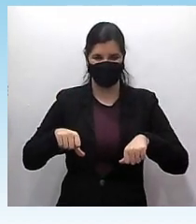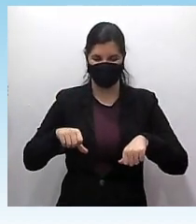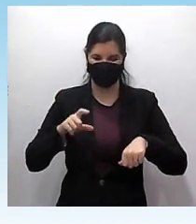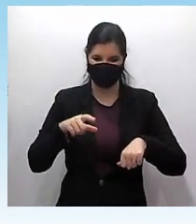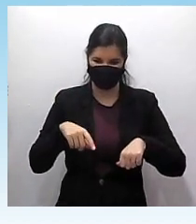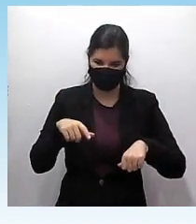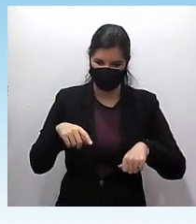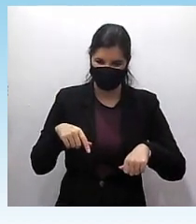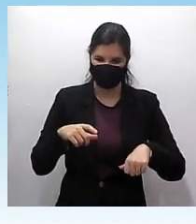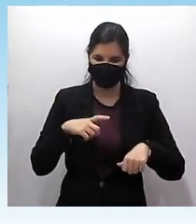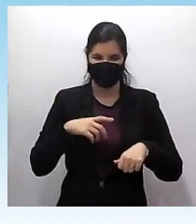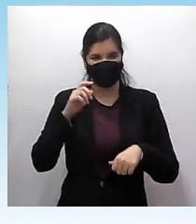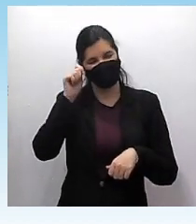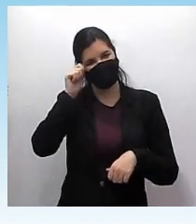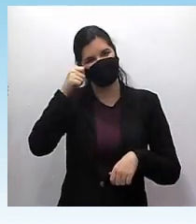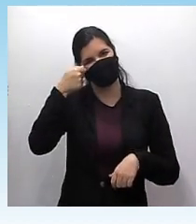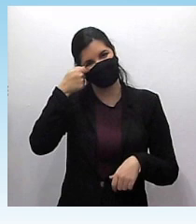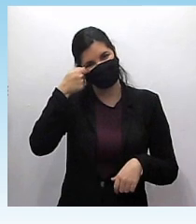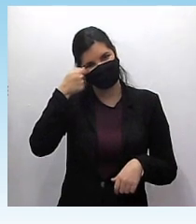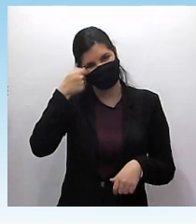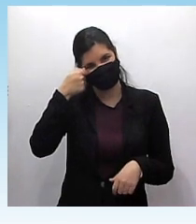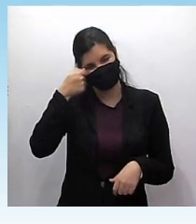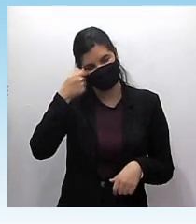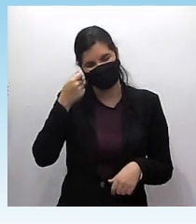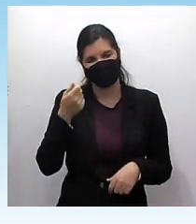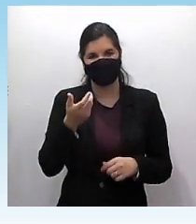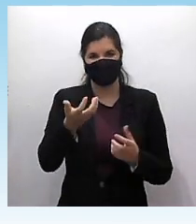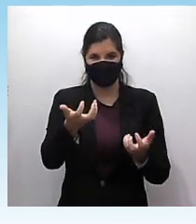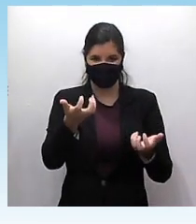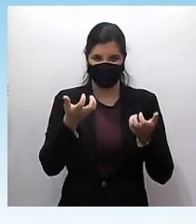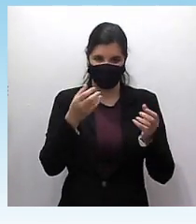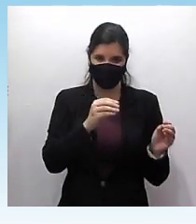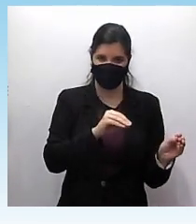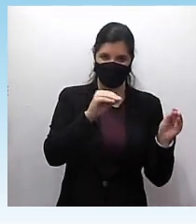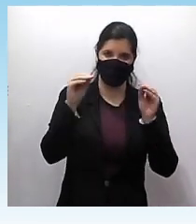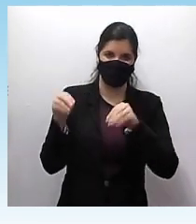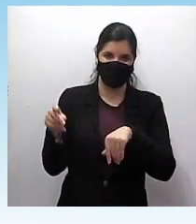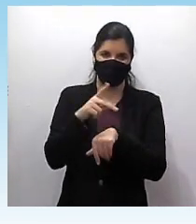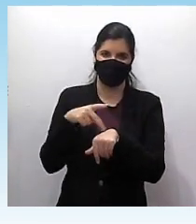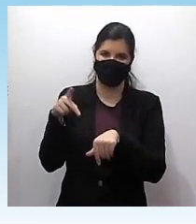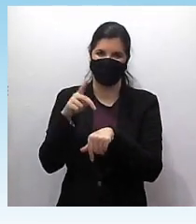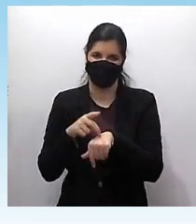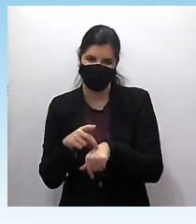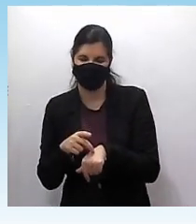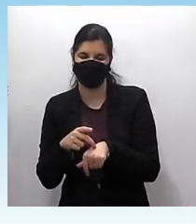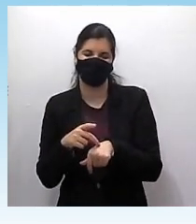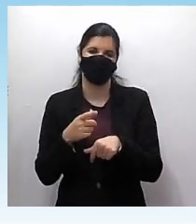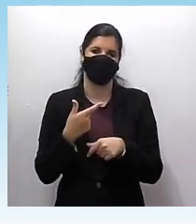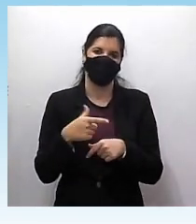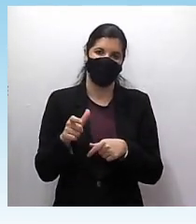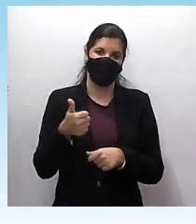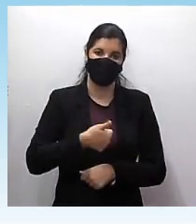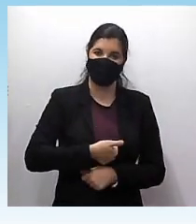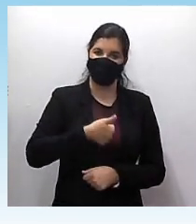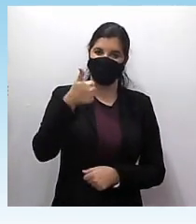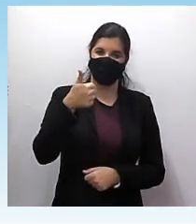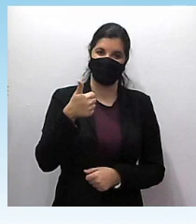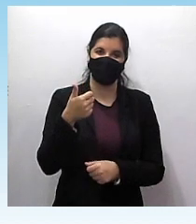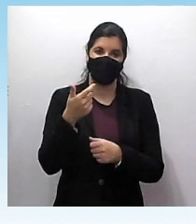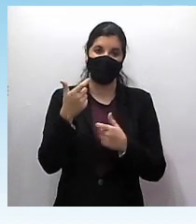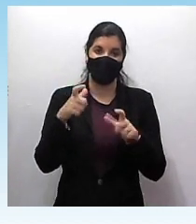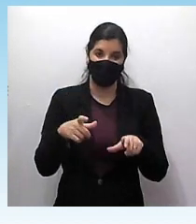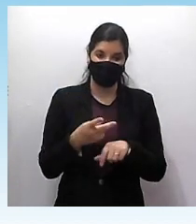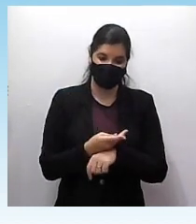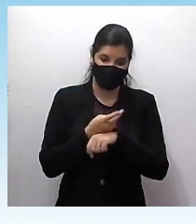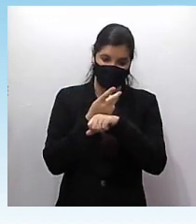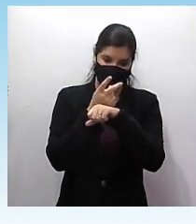é a República Centro-Africana. Cara, você que quer migrar, sair do país para viver em outro país, a primeira coisa que tu tem que